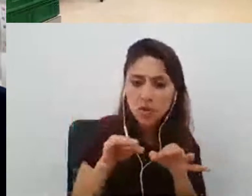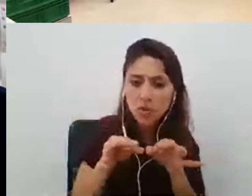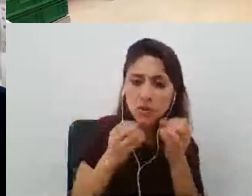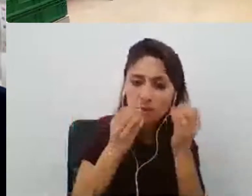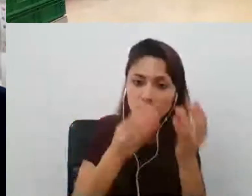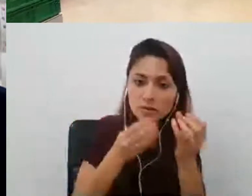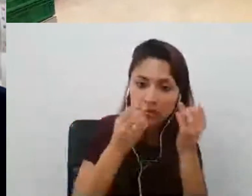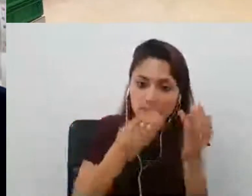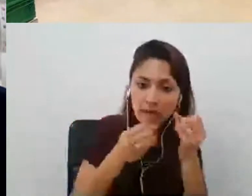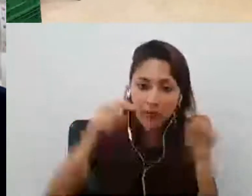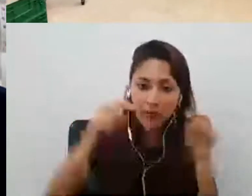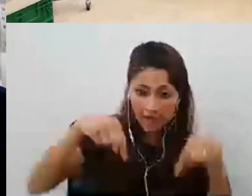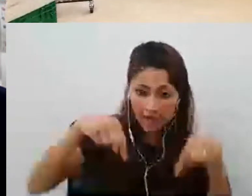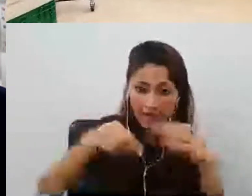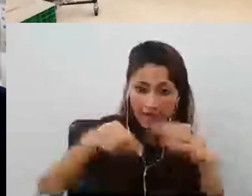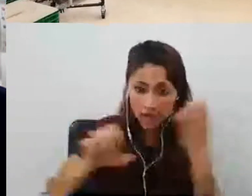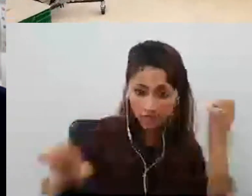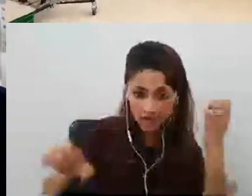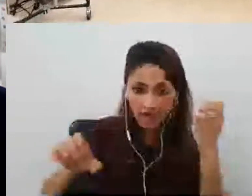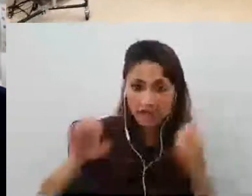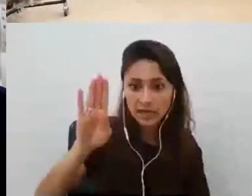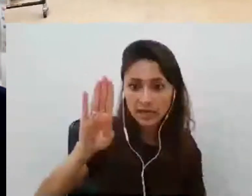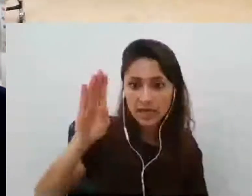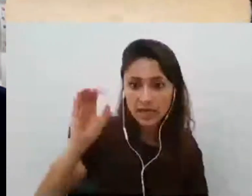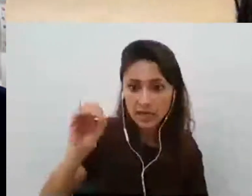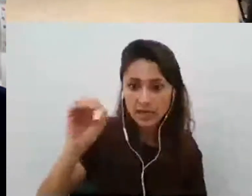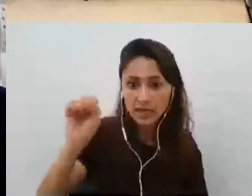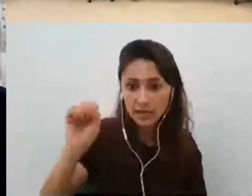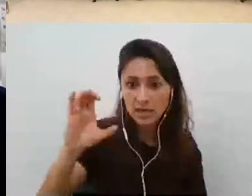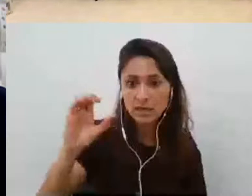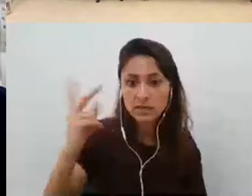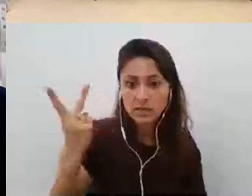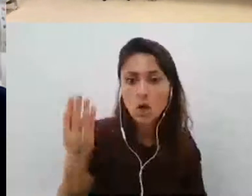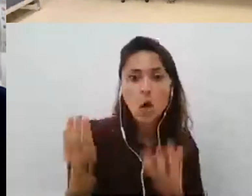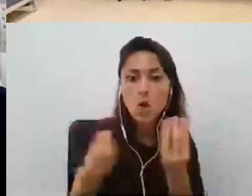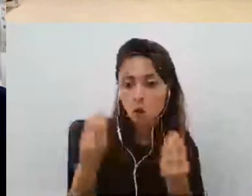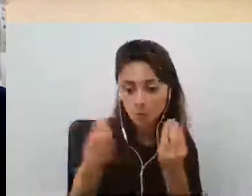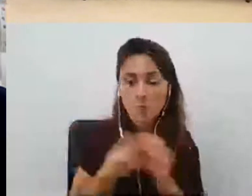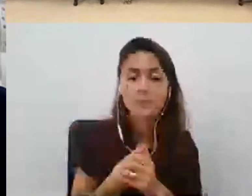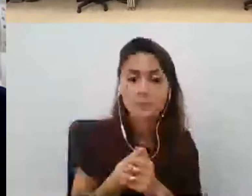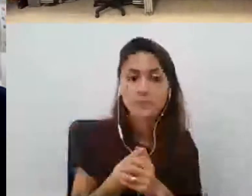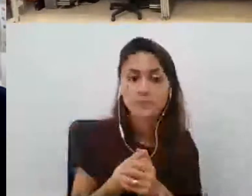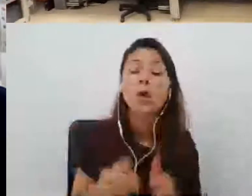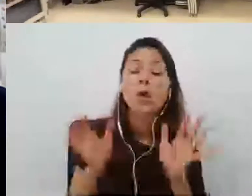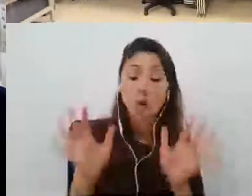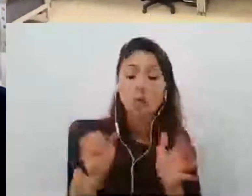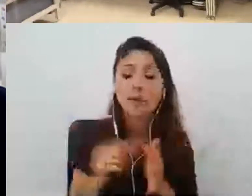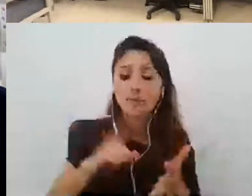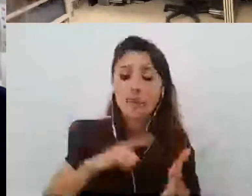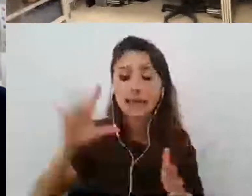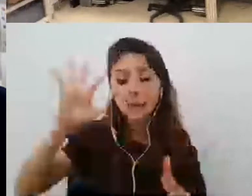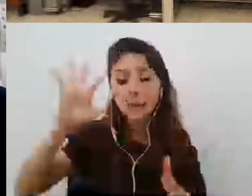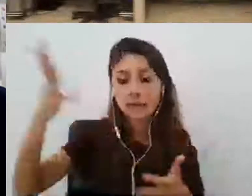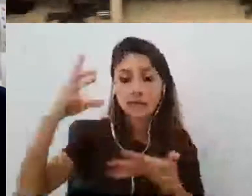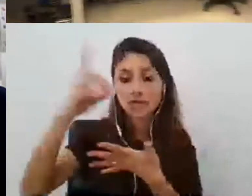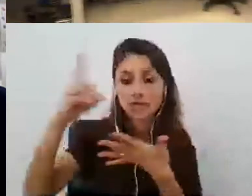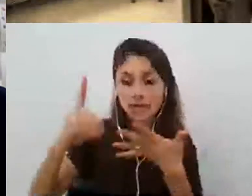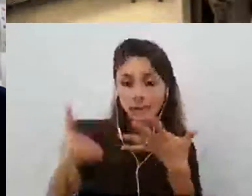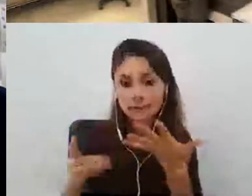Gestão de informação da engenharia da Bosch. Tá. Então, são feitos de algumas formas. Então, nós temos a gestão de informações de dados, por